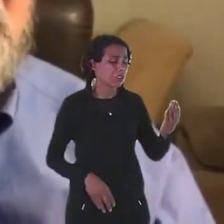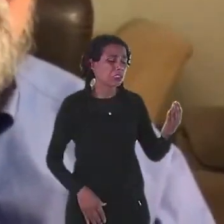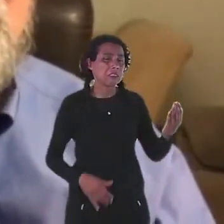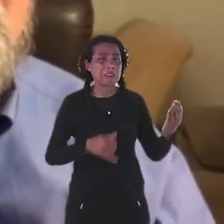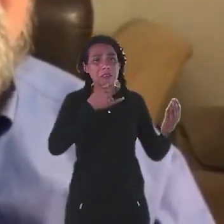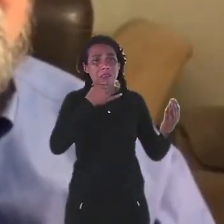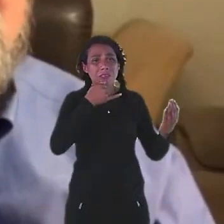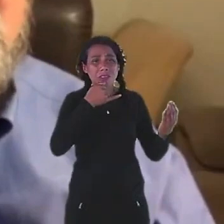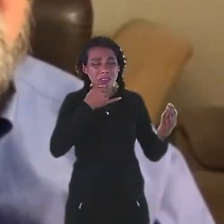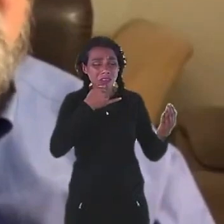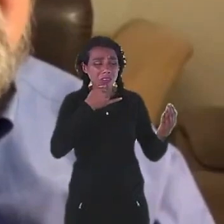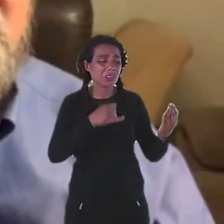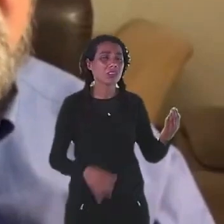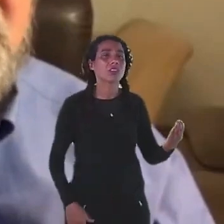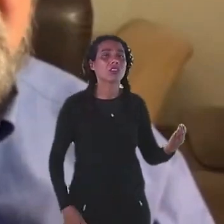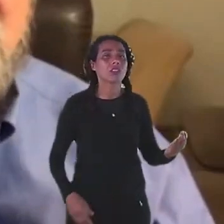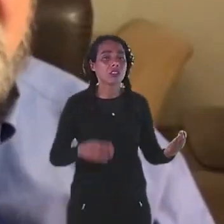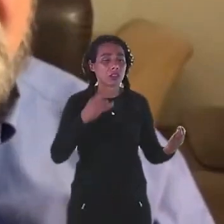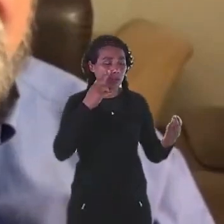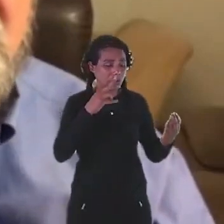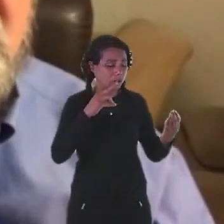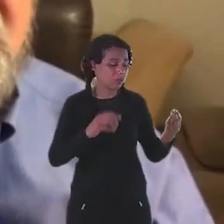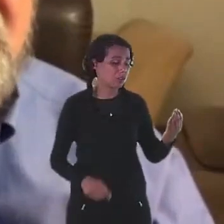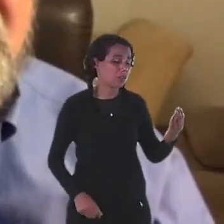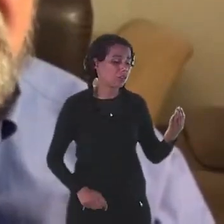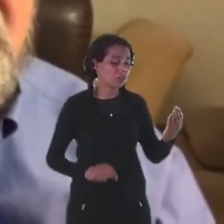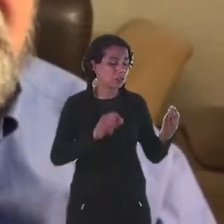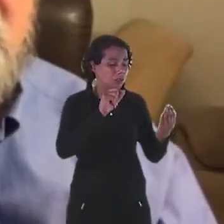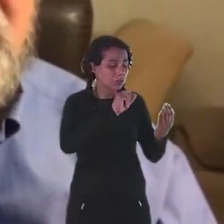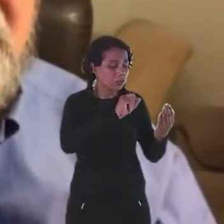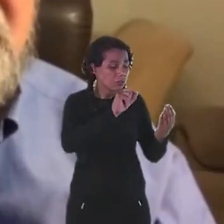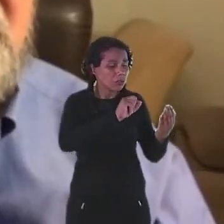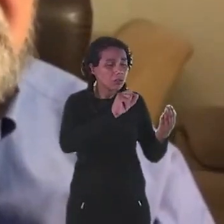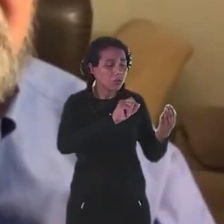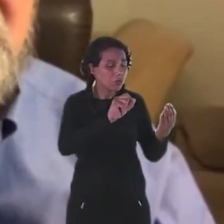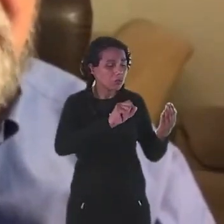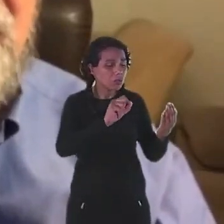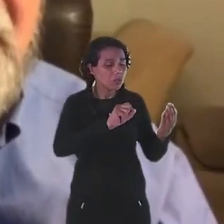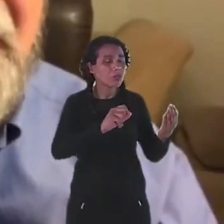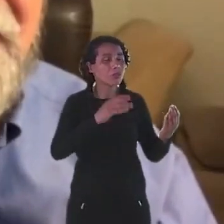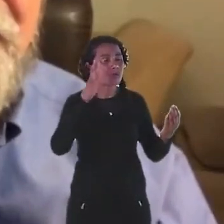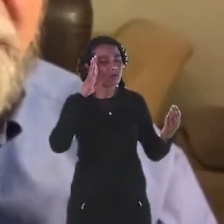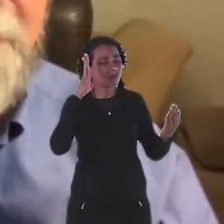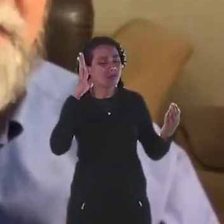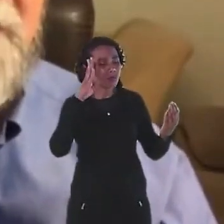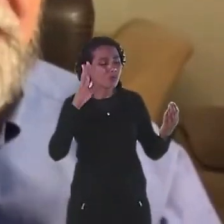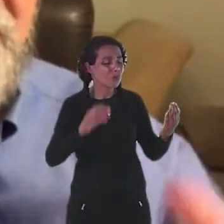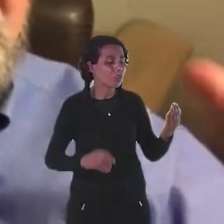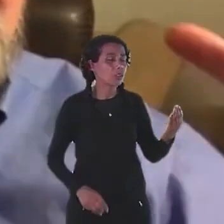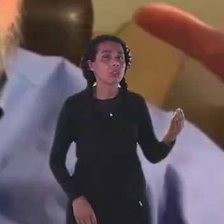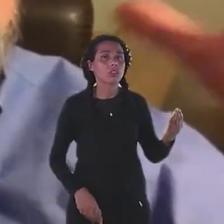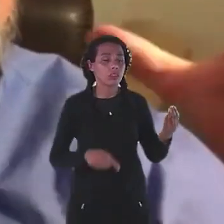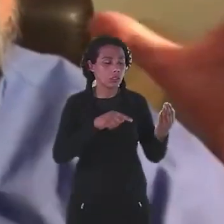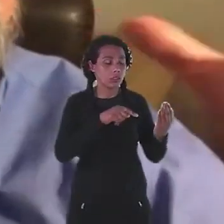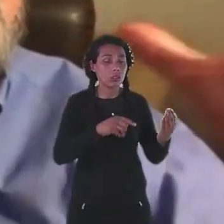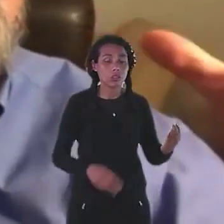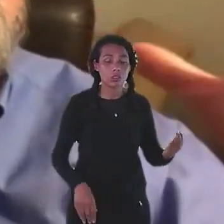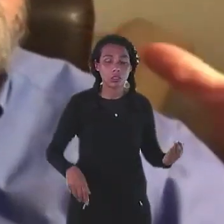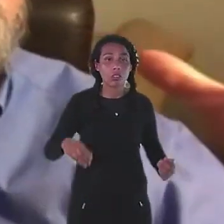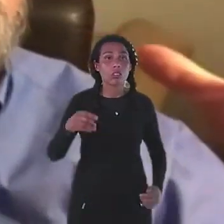dos oficiais do exército francês, do exército inglês, e você instantaneamente reagir porque você tinha